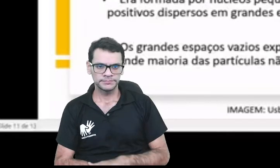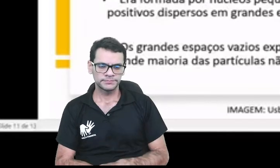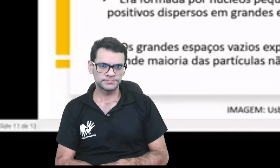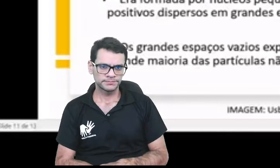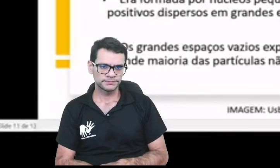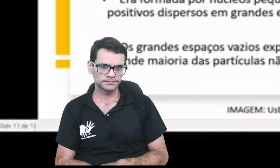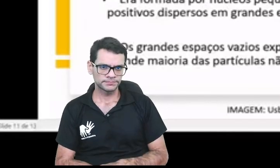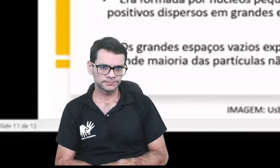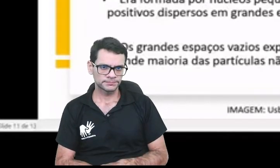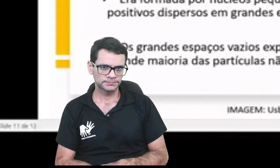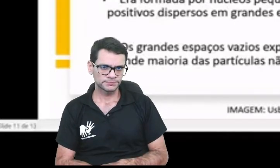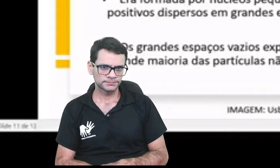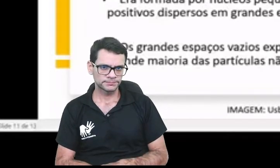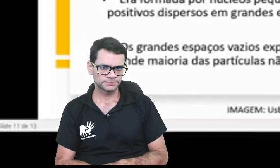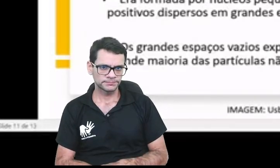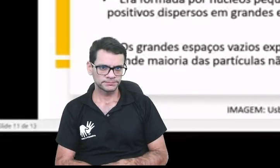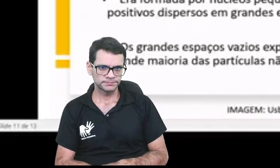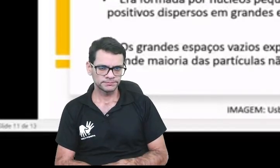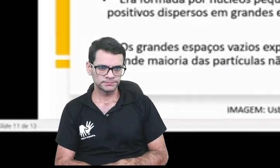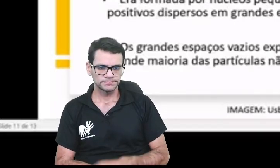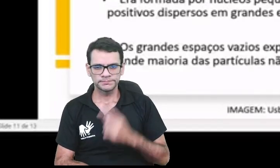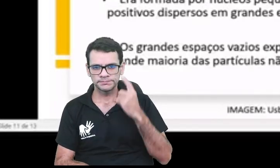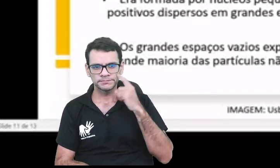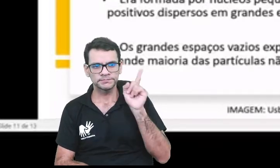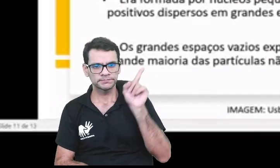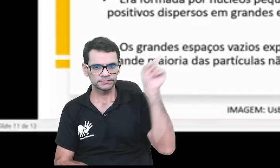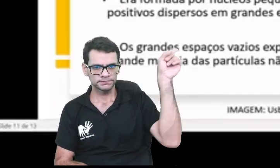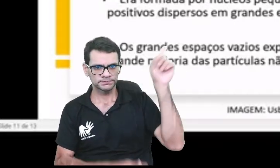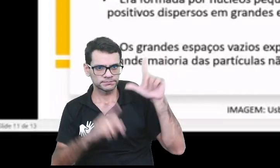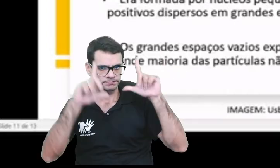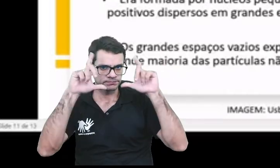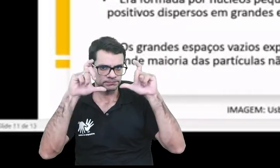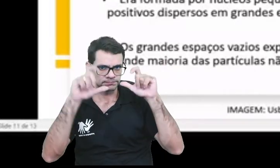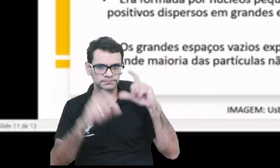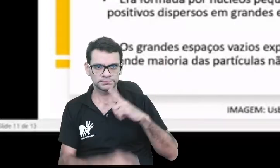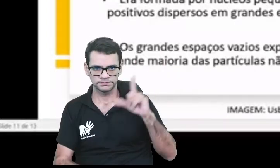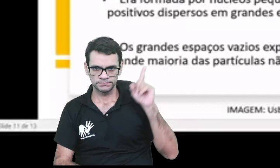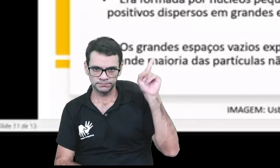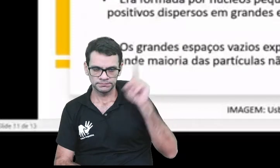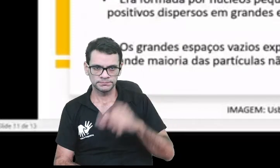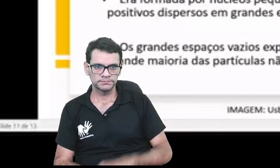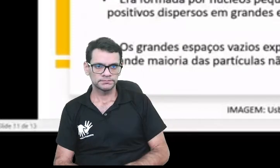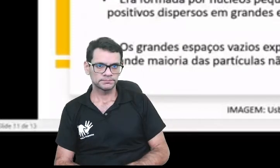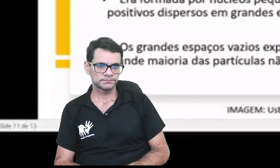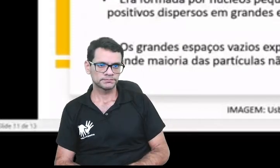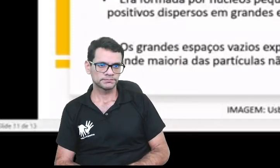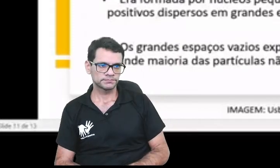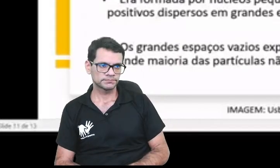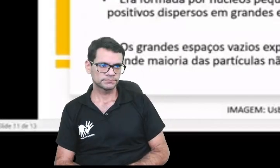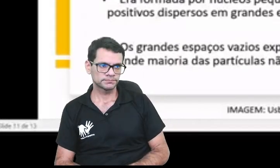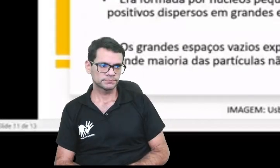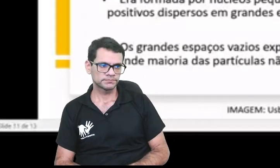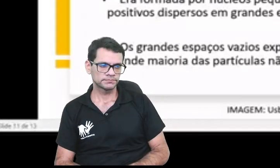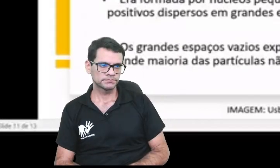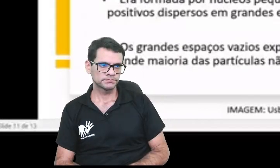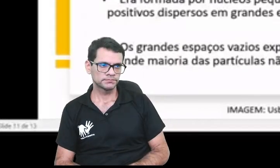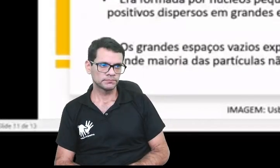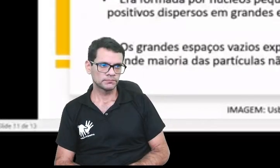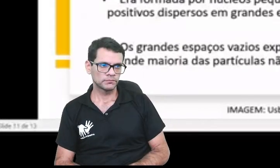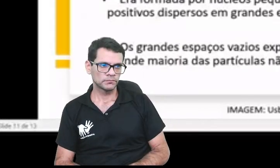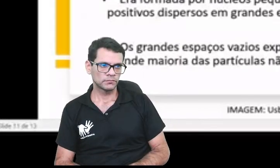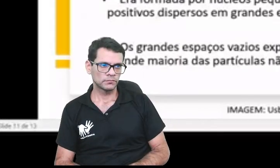Então, aqui tem um esquema para tentar entender um pouquinho isso. Se a gente tem o átomo, aí aqui vem